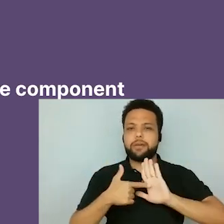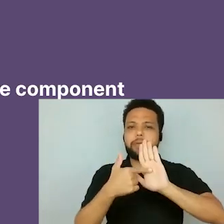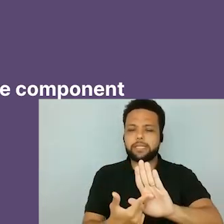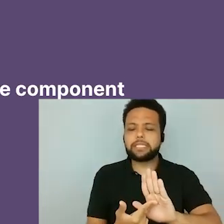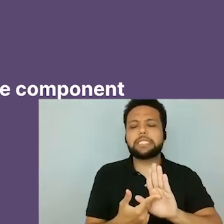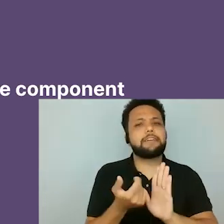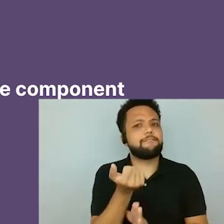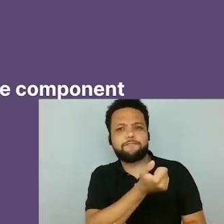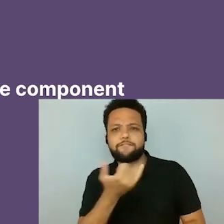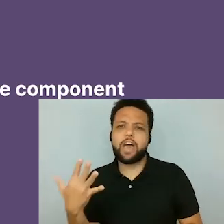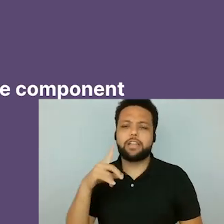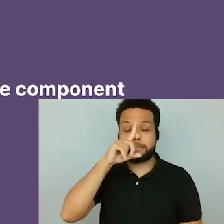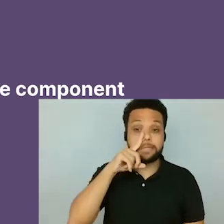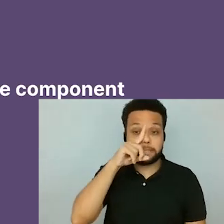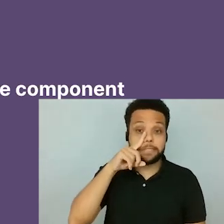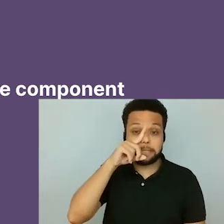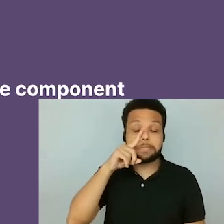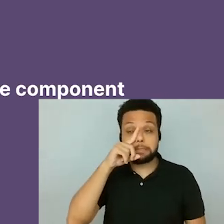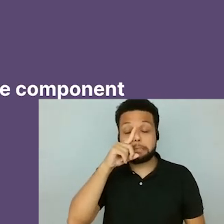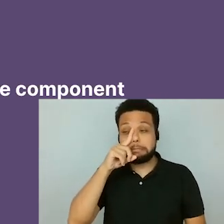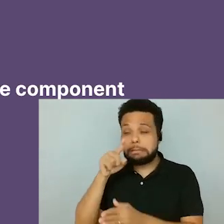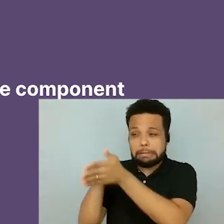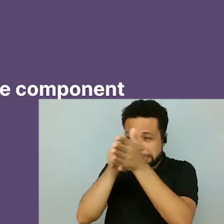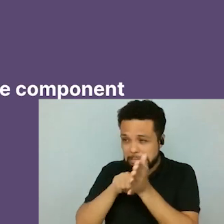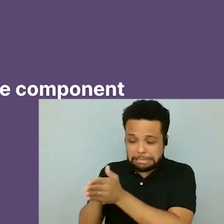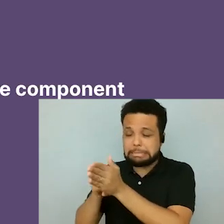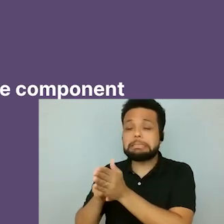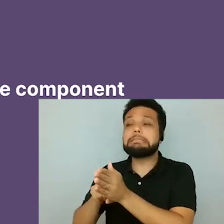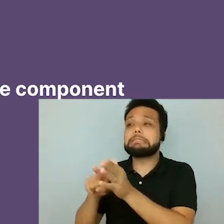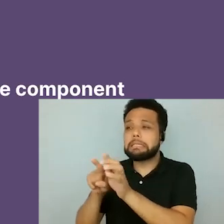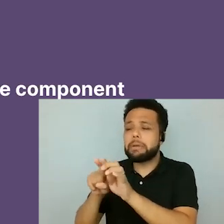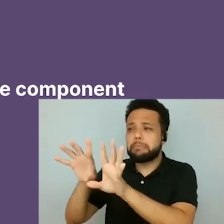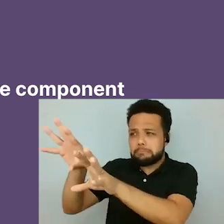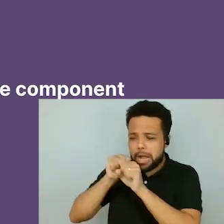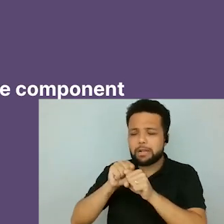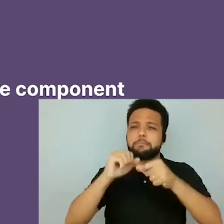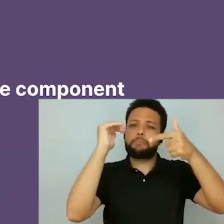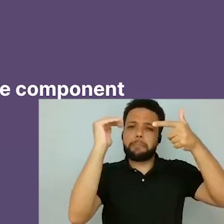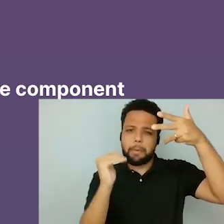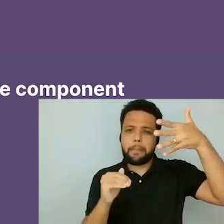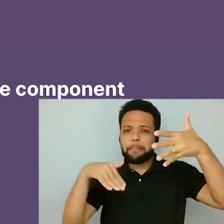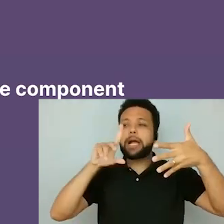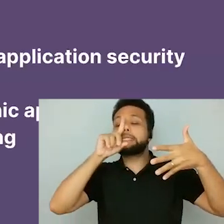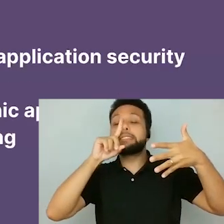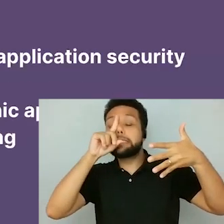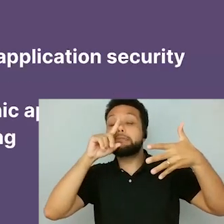por severidade e, em muitos casos, dá até diretivas de como mitigar essa vulnerabilidade.